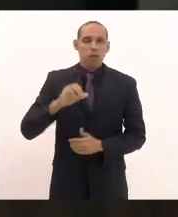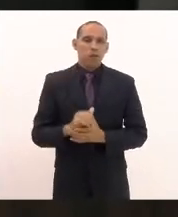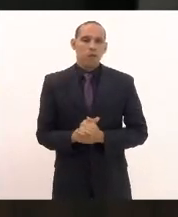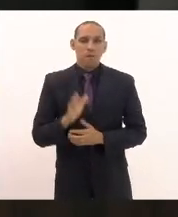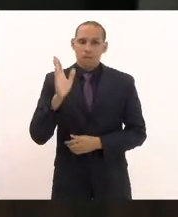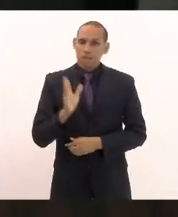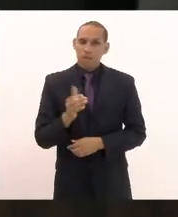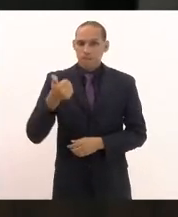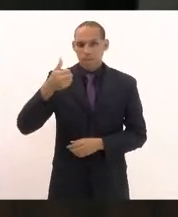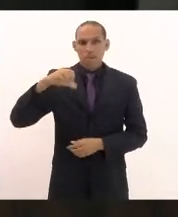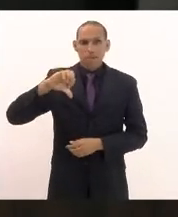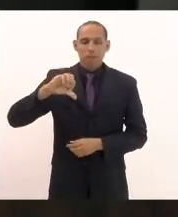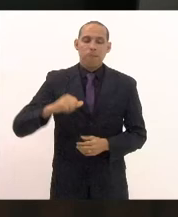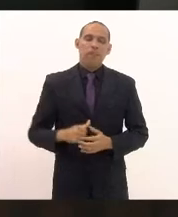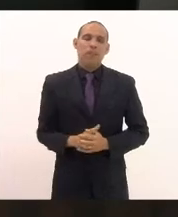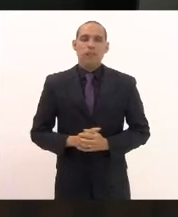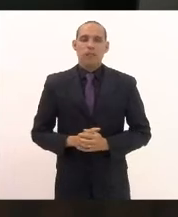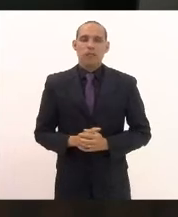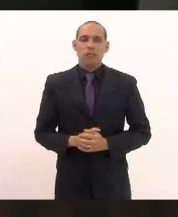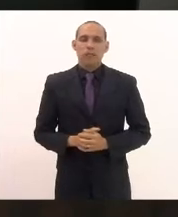539 de 2019.